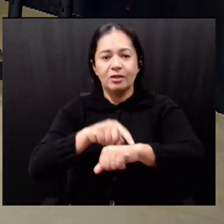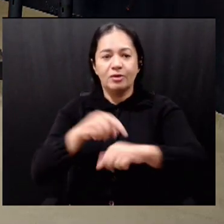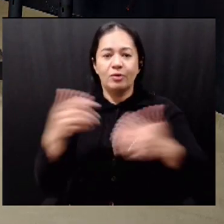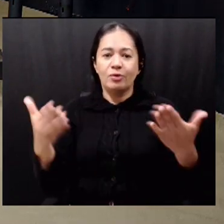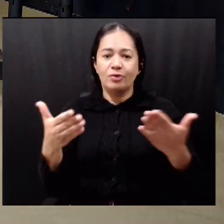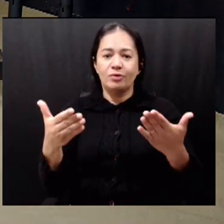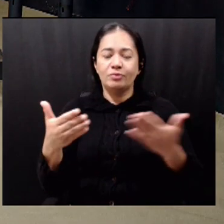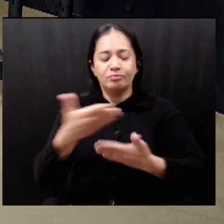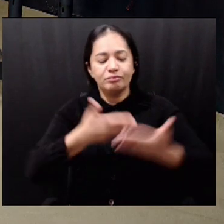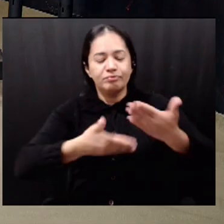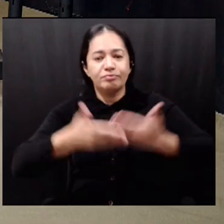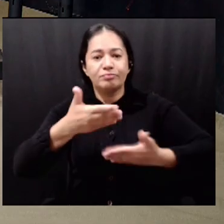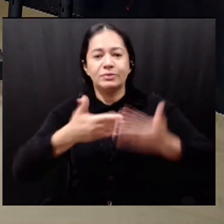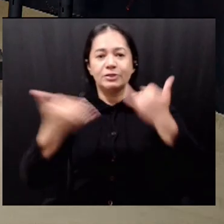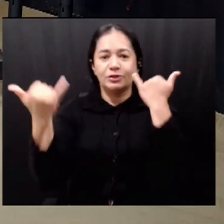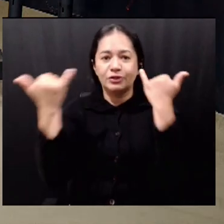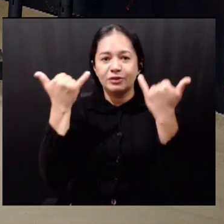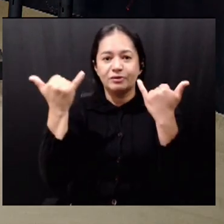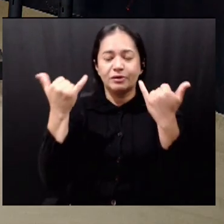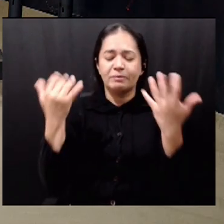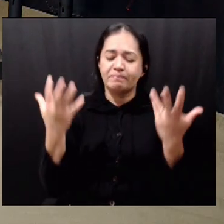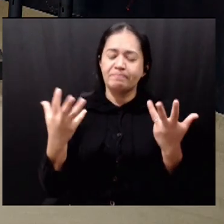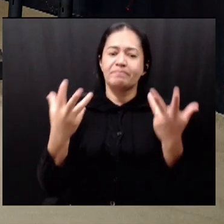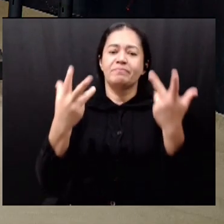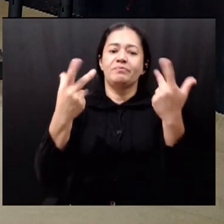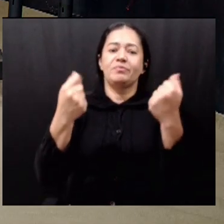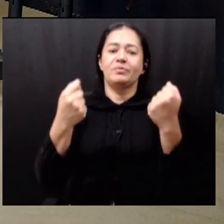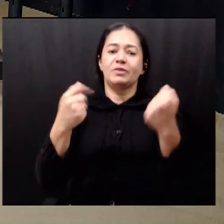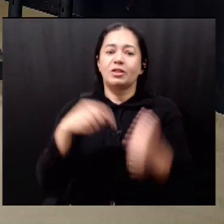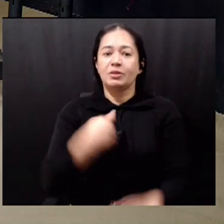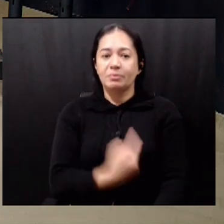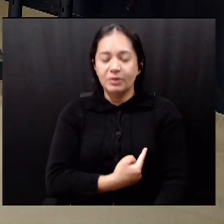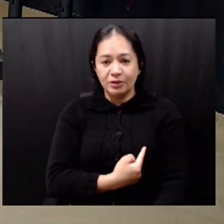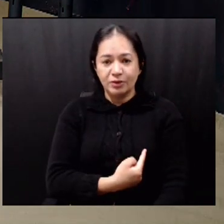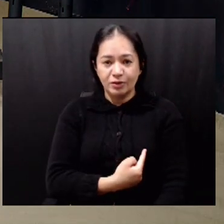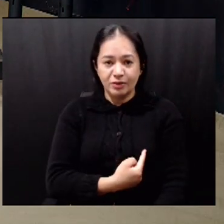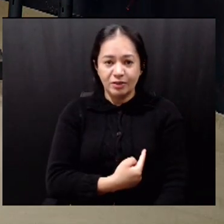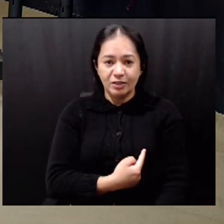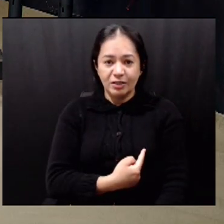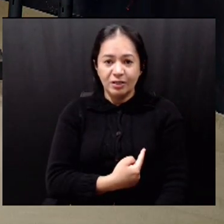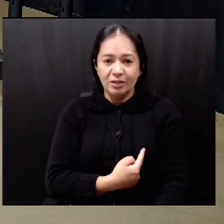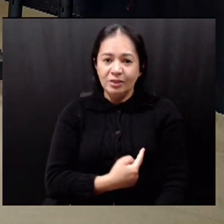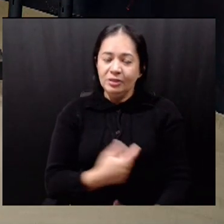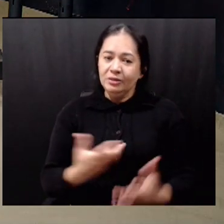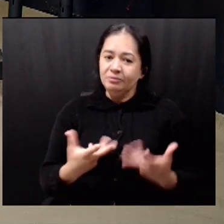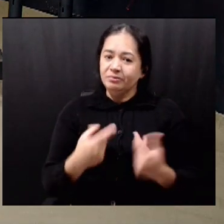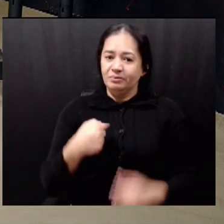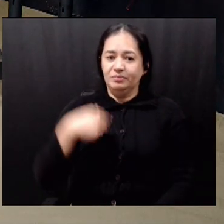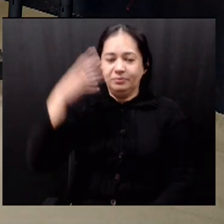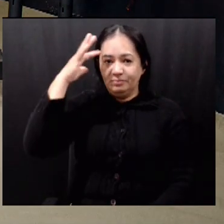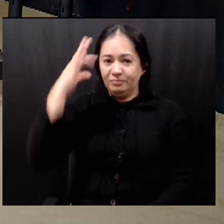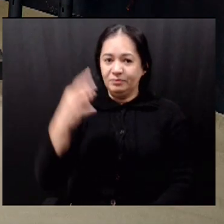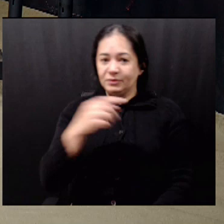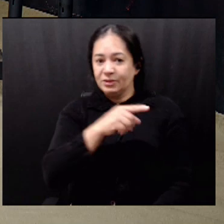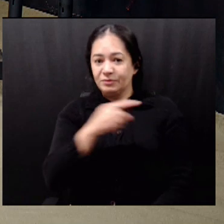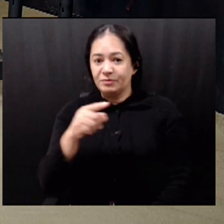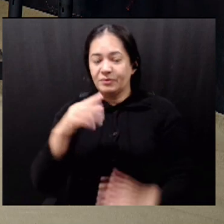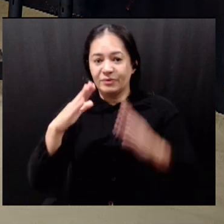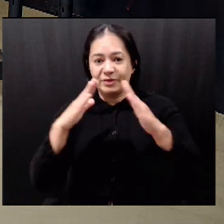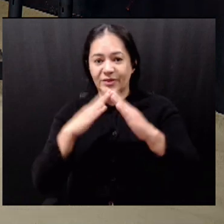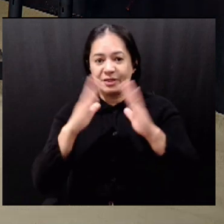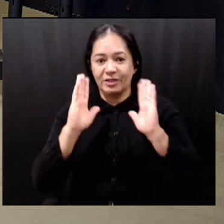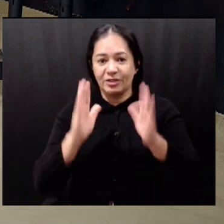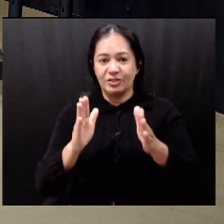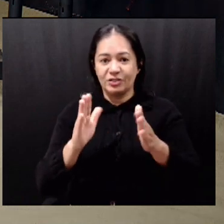compartilhamento de informações tão preciosas que pra gente faz toda a diferença. E eu tenho certeza que alguém ali de casa pegou essa sementinha e fala,